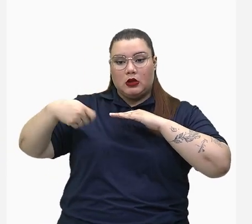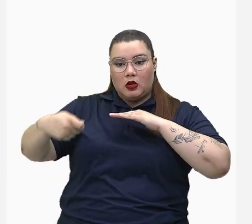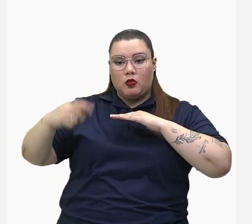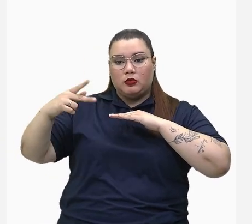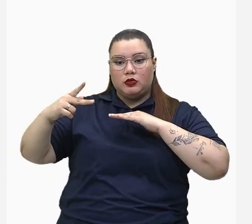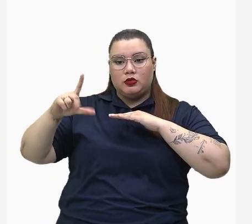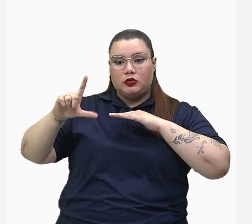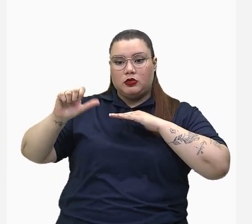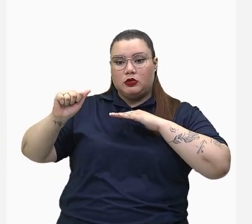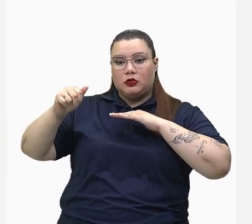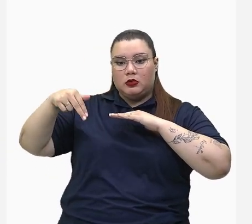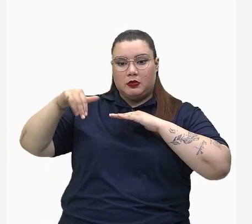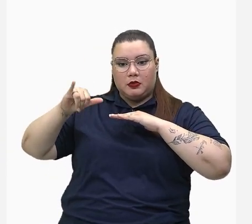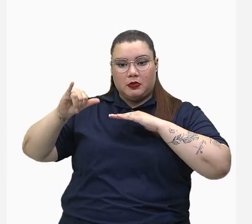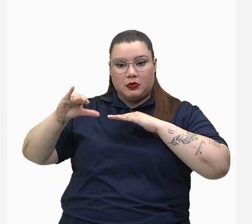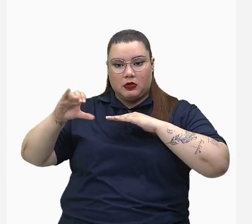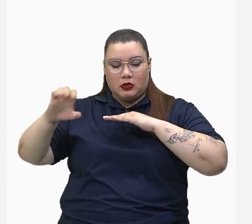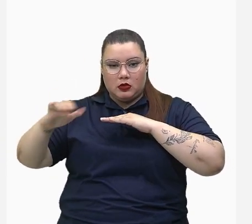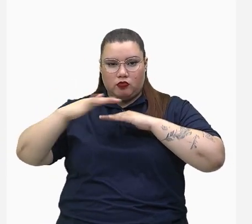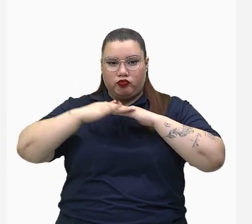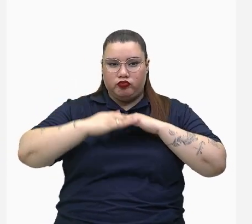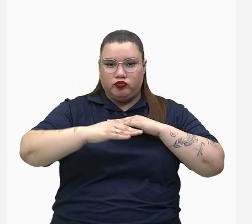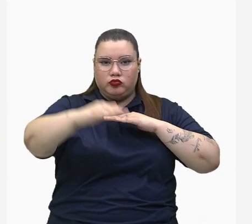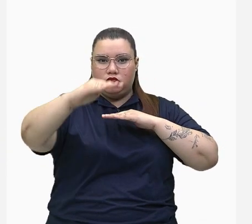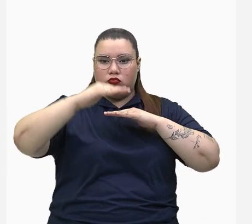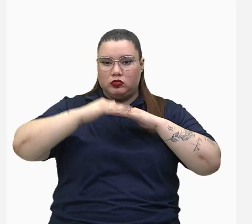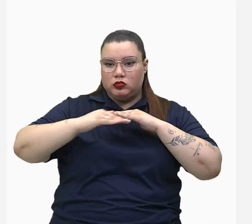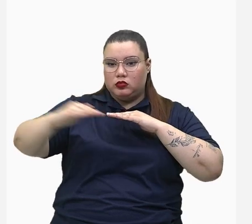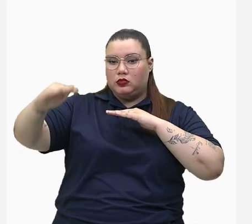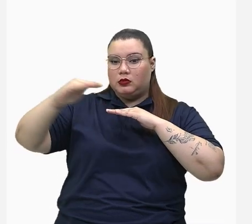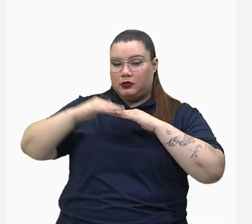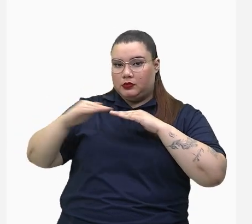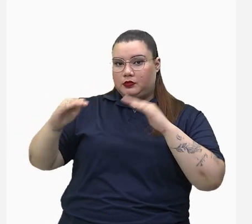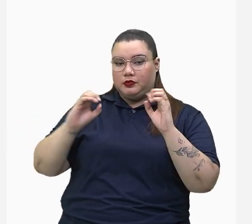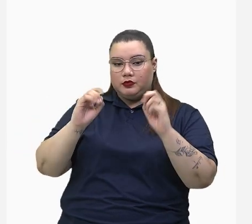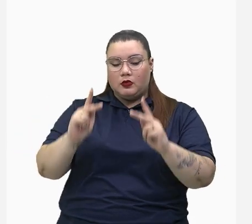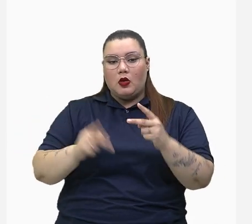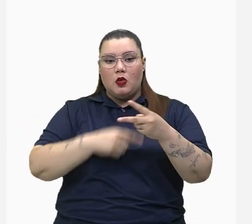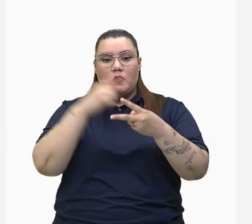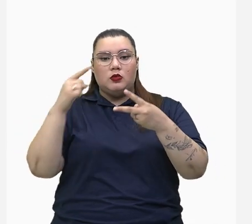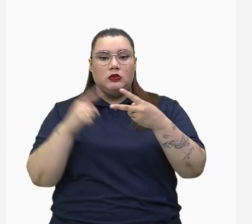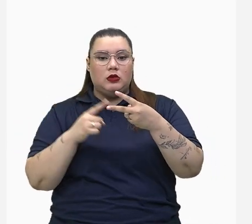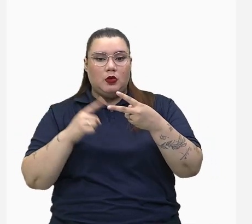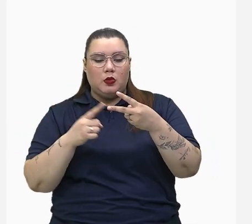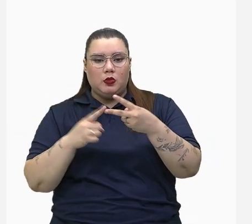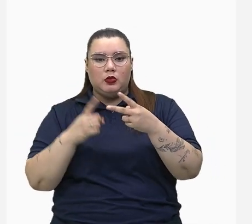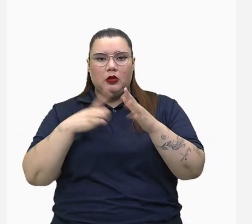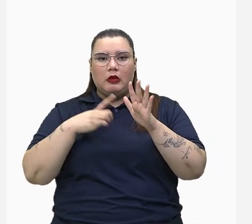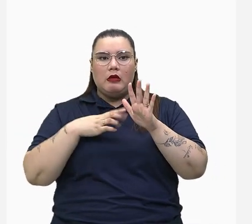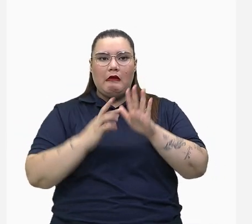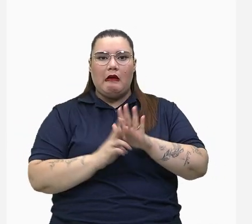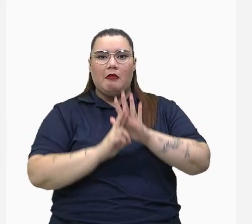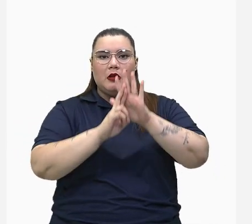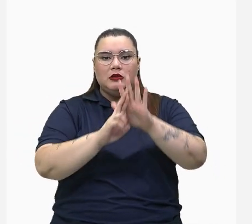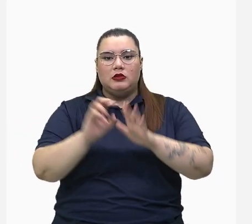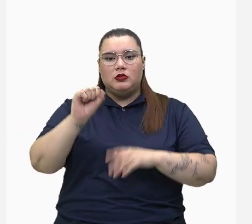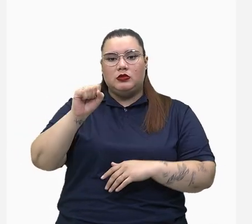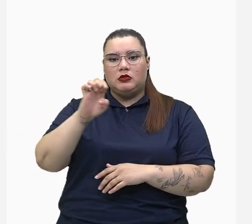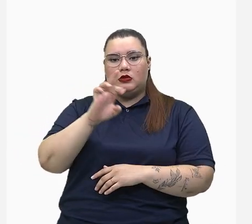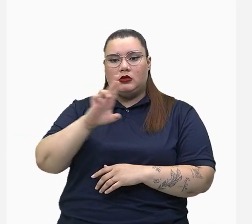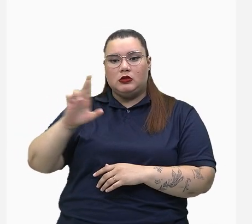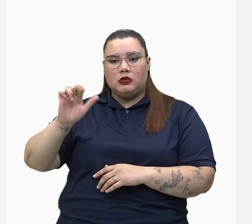Os planaltos da região amazônica, eles são representados por serras. E